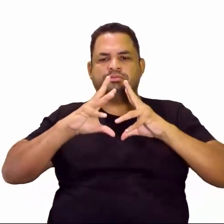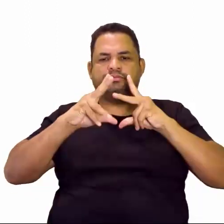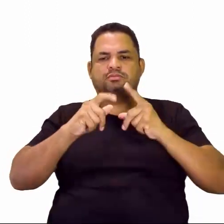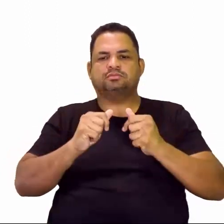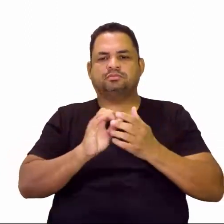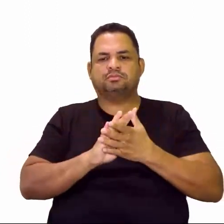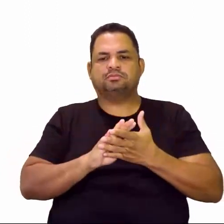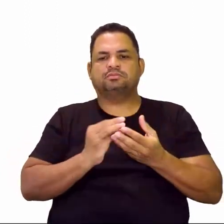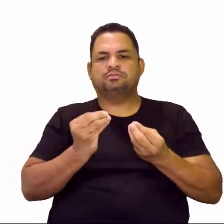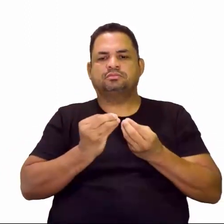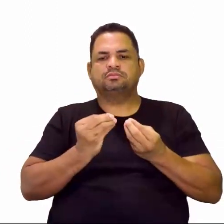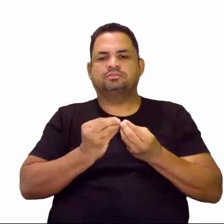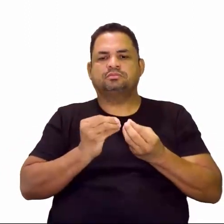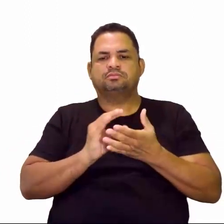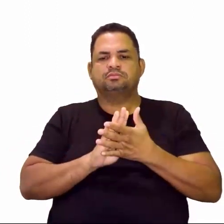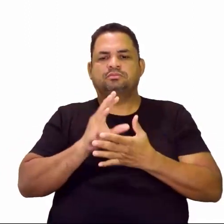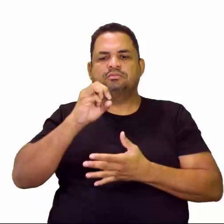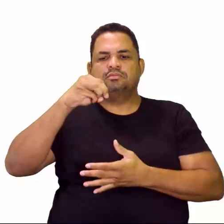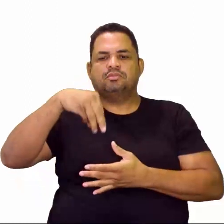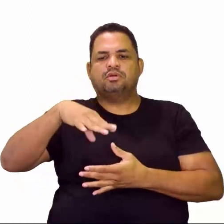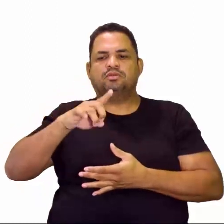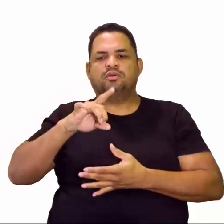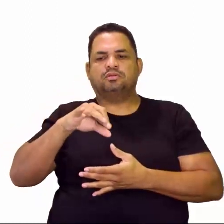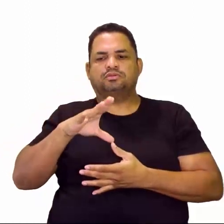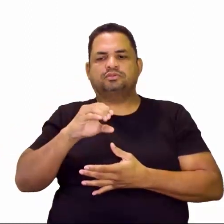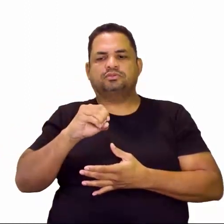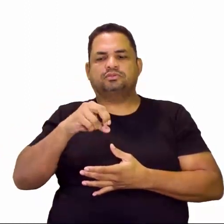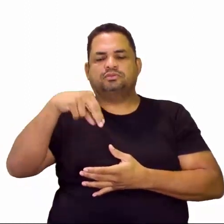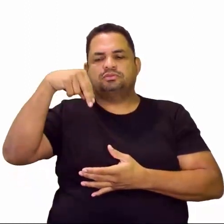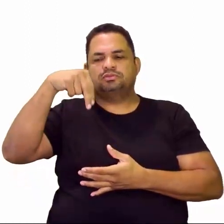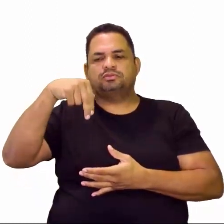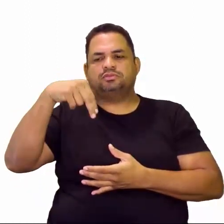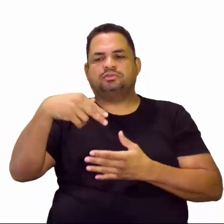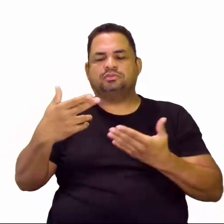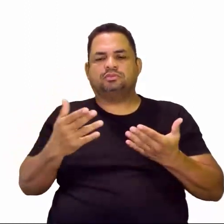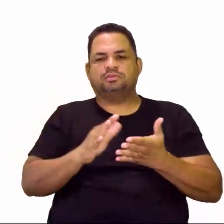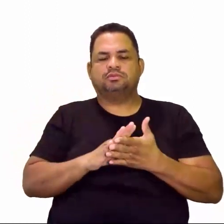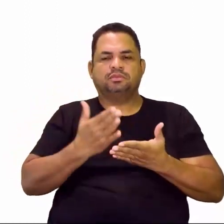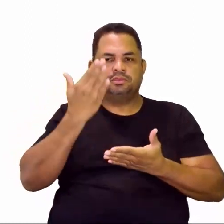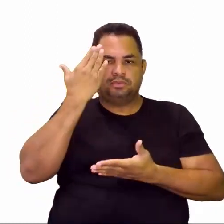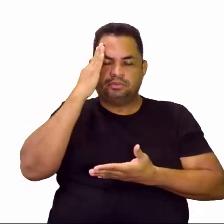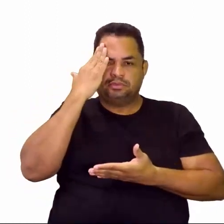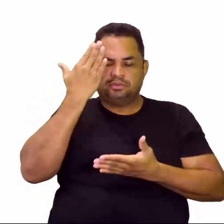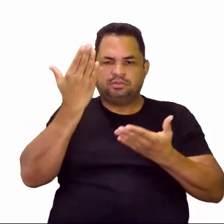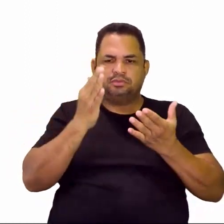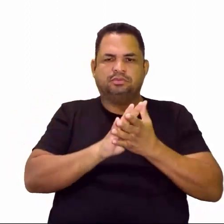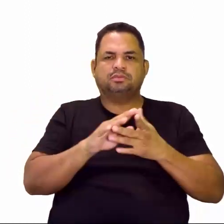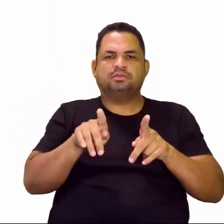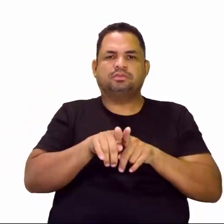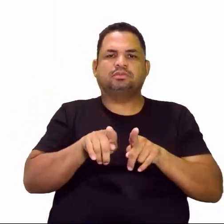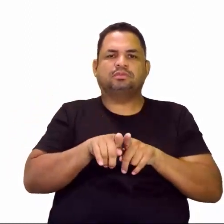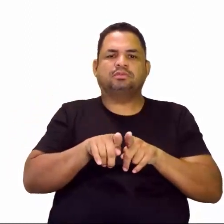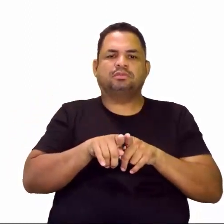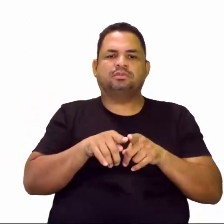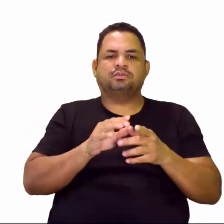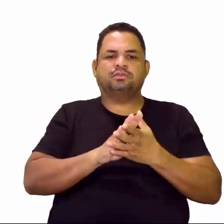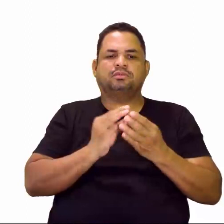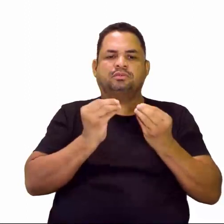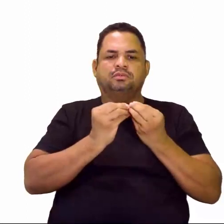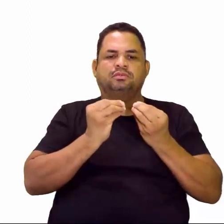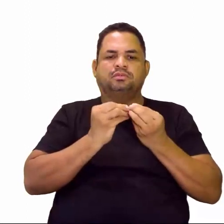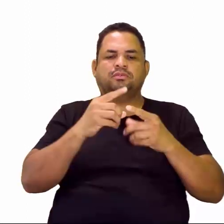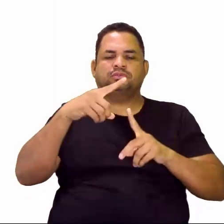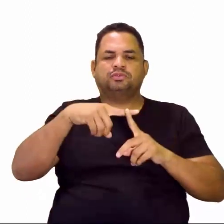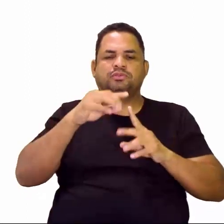integrais de moléculas do monóxido de nitrogênio. Então, aí, para entender que moléculas também são o quê? Tipo